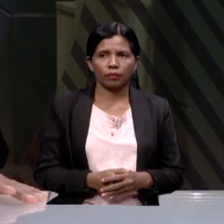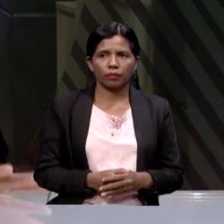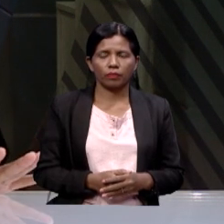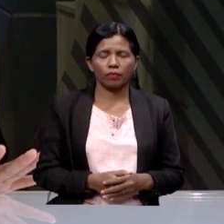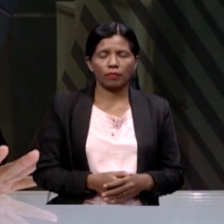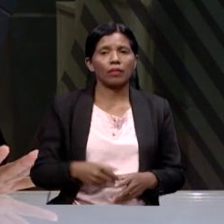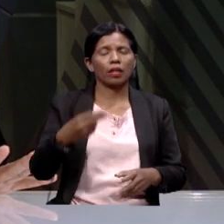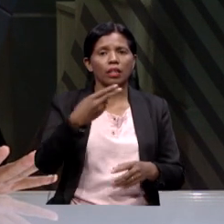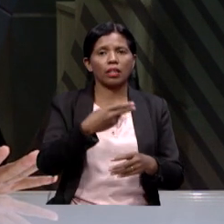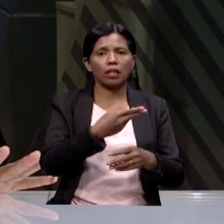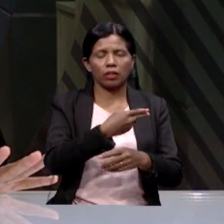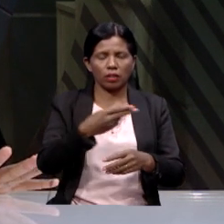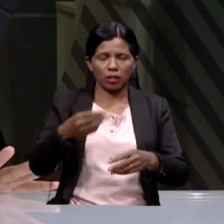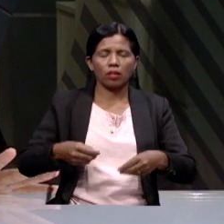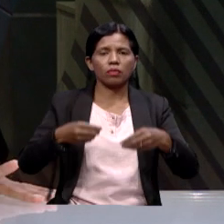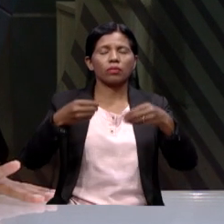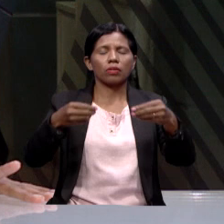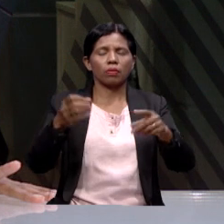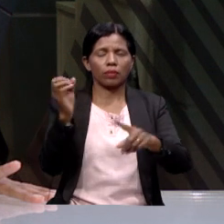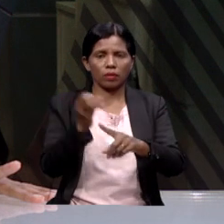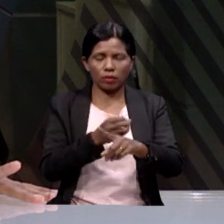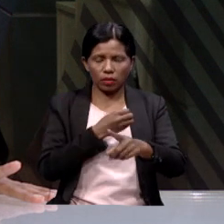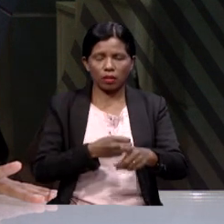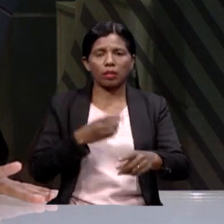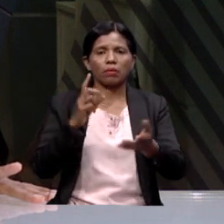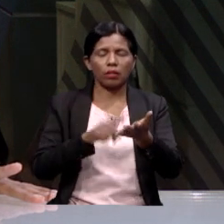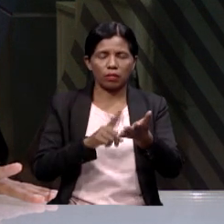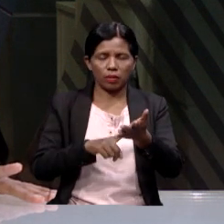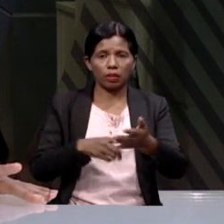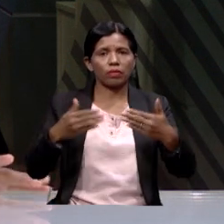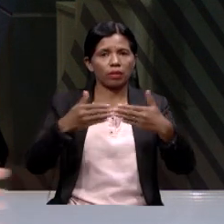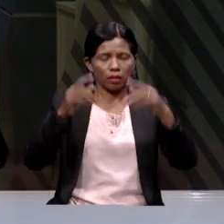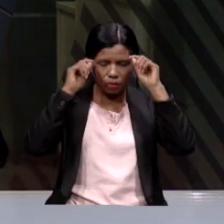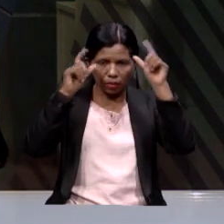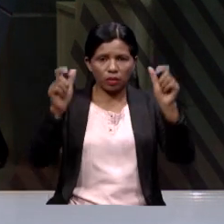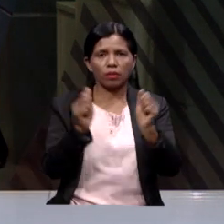Indonesia foi uma prioridade para debate fronteira terrestre ou Timor-Leste.